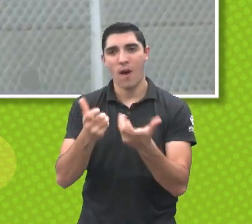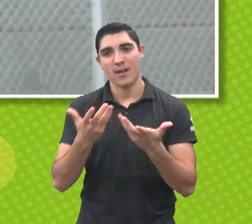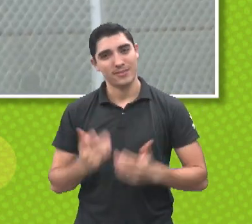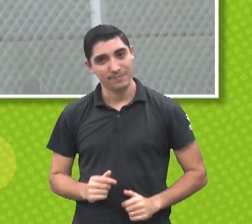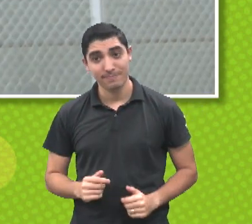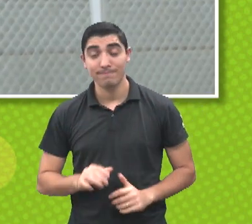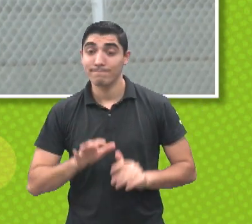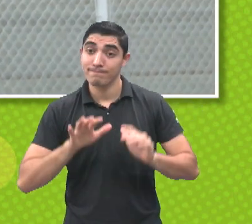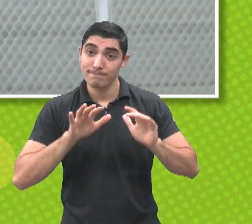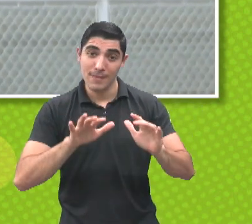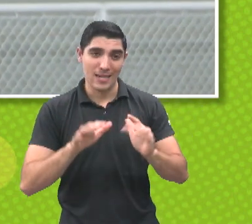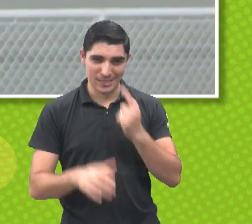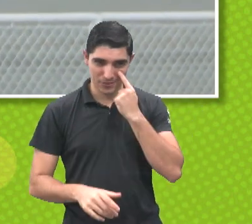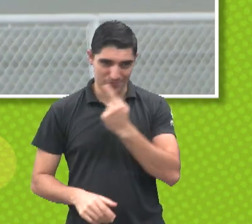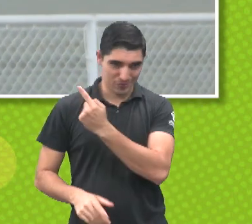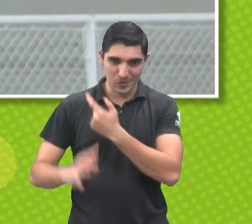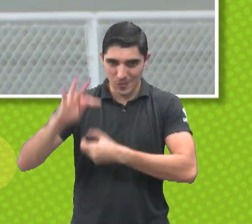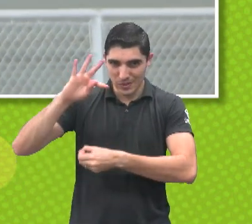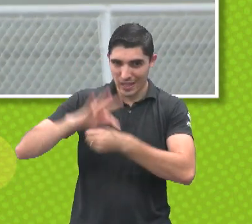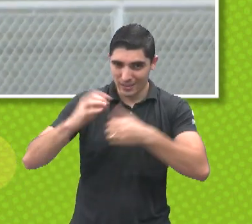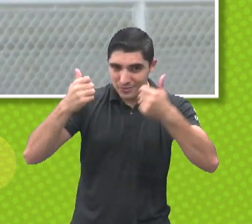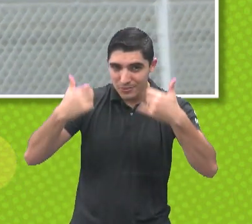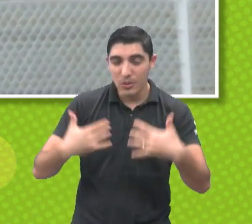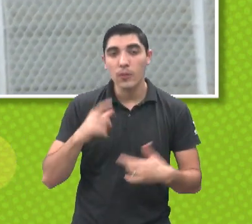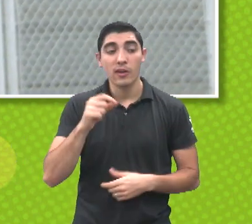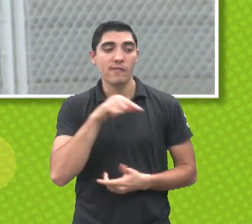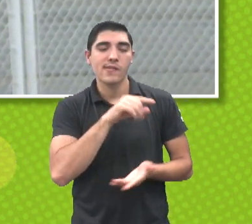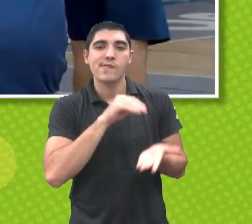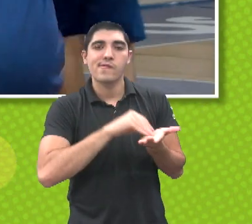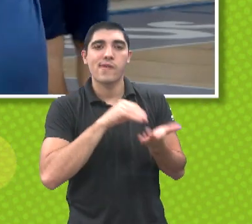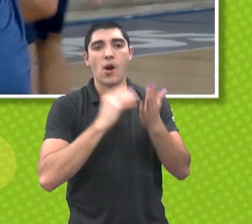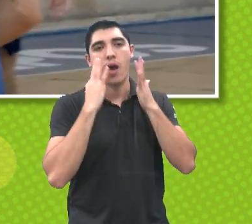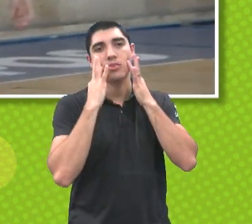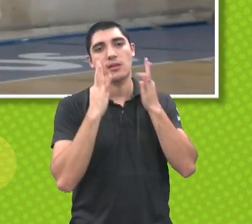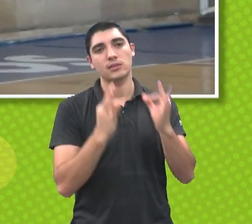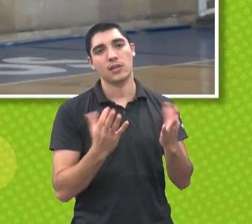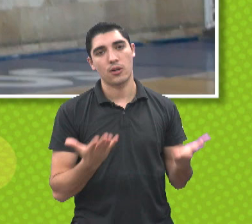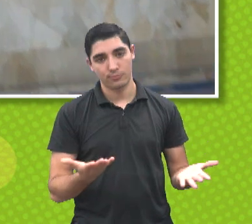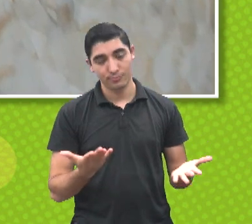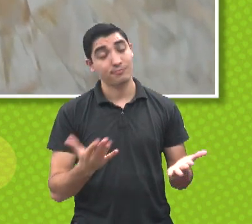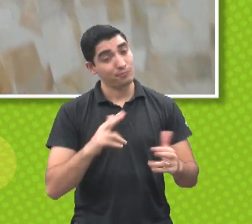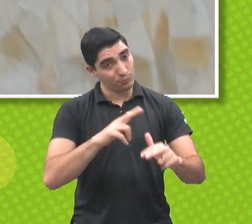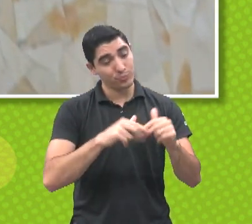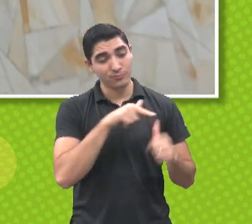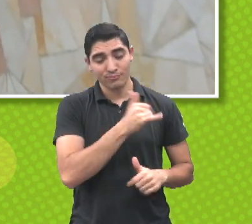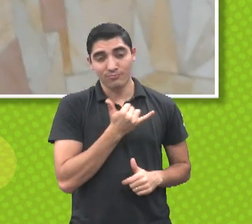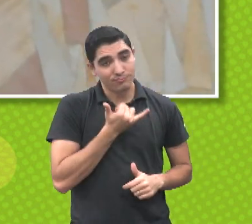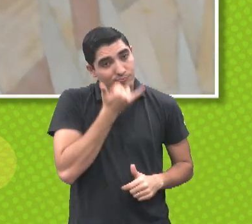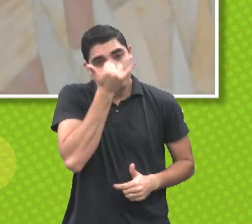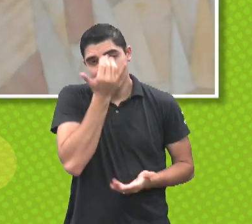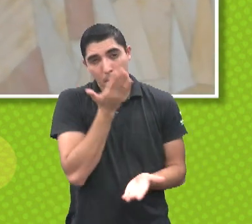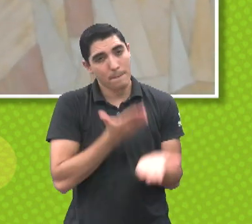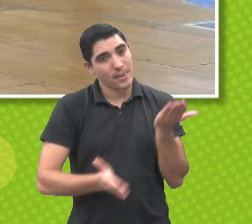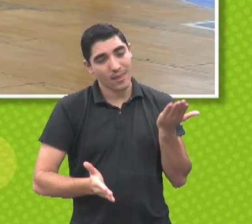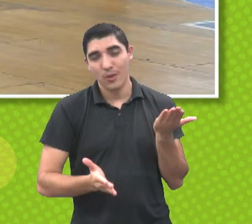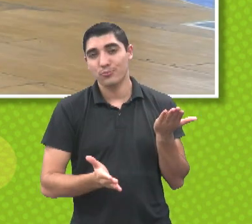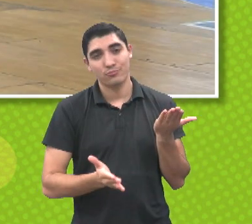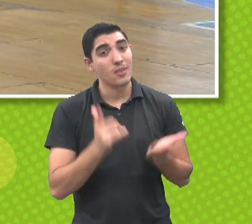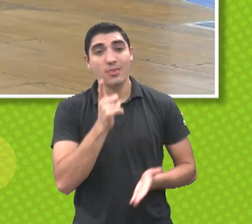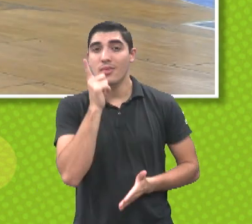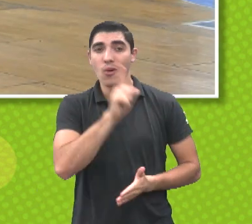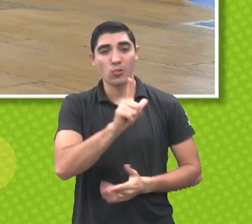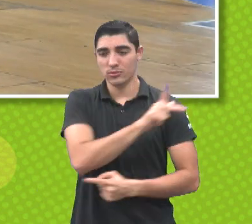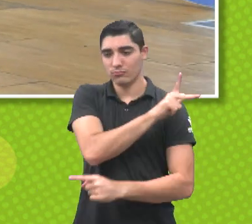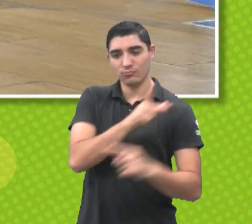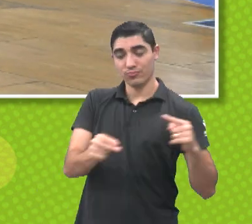Marrelli falou, por alguns descuidos ali na parte defensiva, o São José acabou perdendo o jogo no final, acabou deixando a vitória escapar